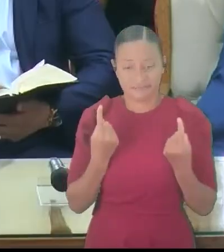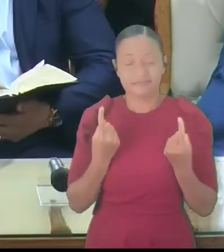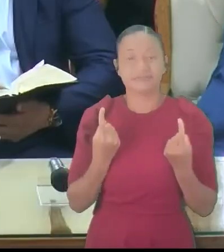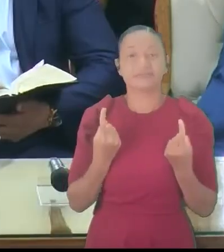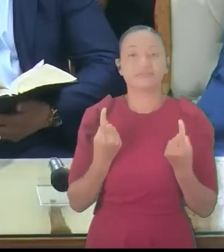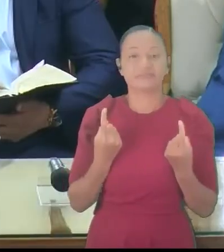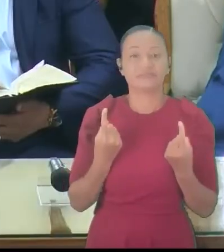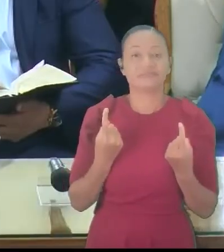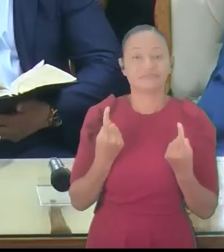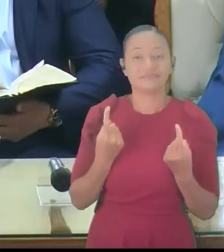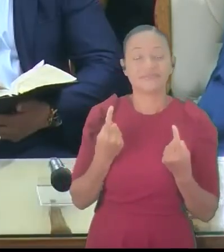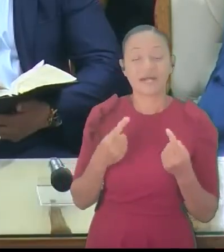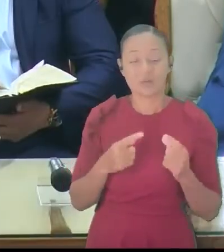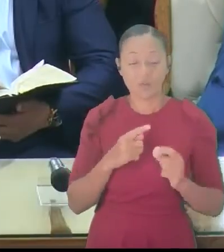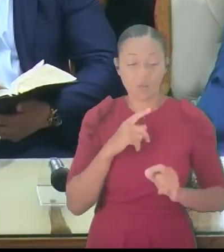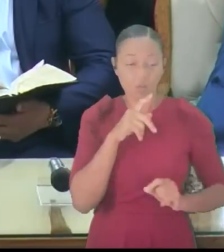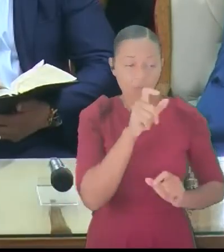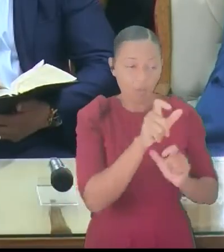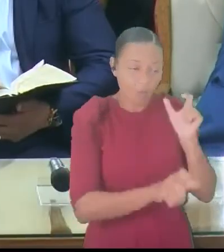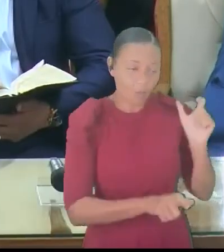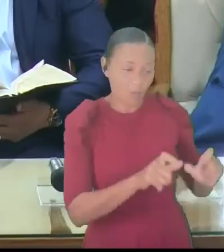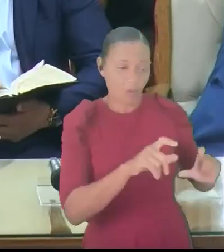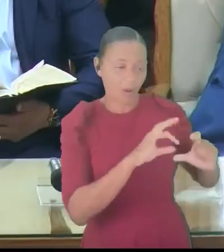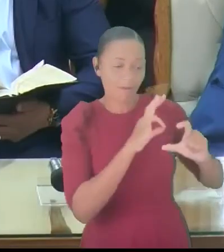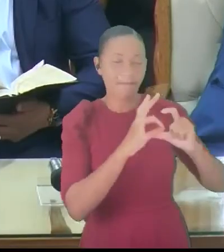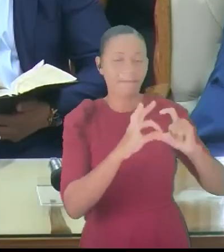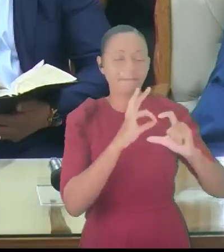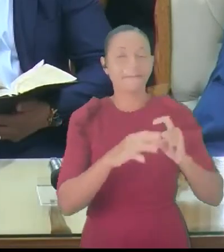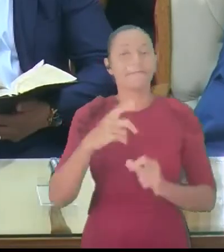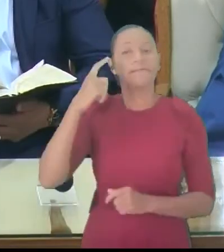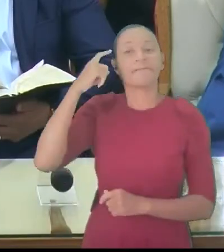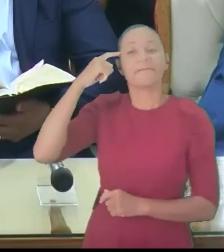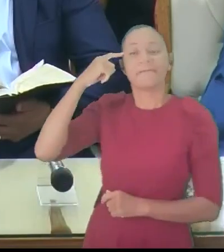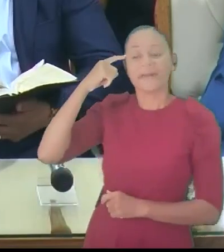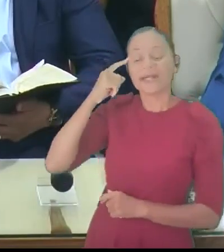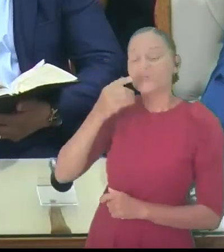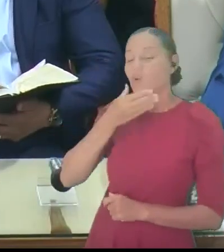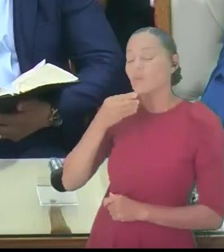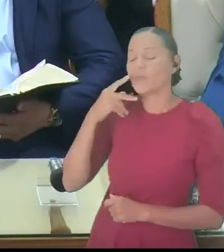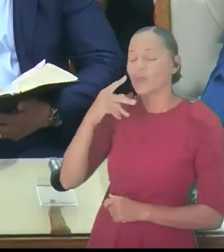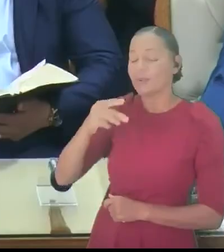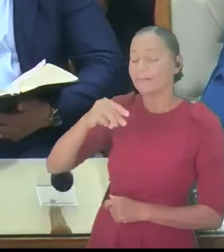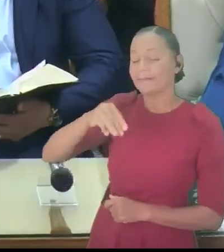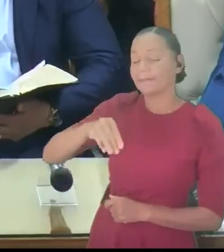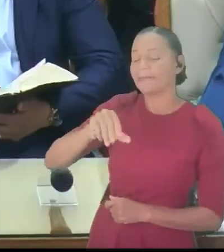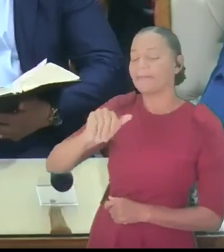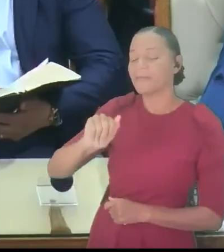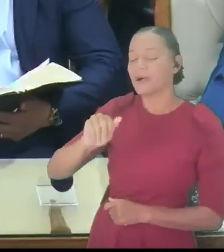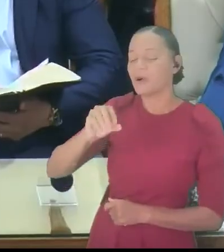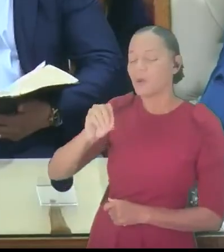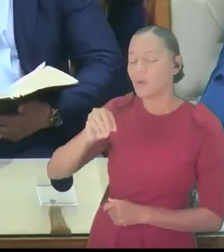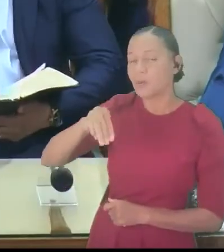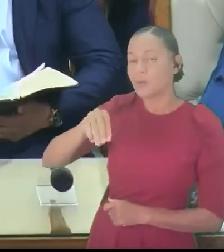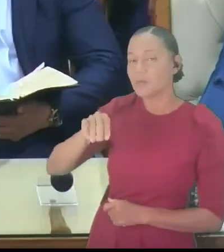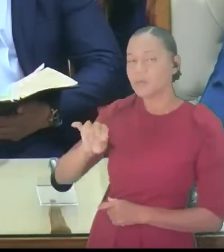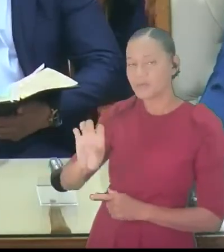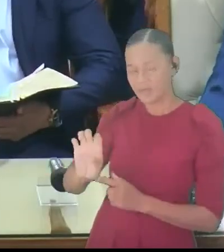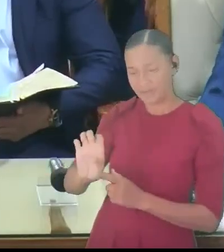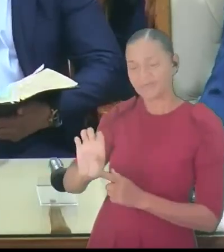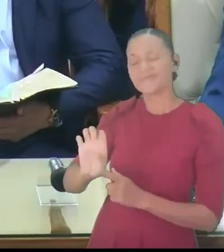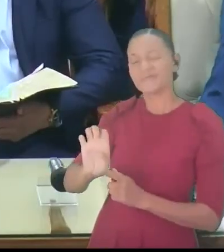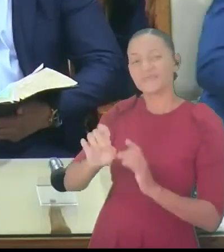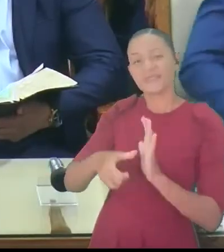os islamitas, eles acreditam que esse profeta era Maomé. Eles acreditam que esse profeta era Maomé, que Moisés